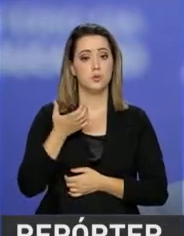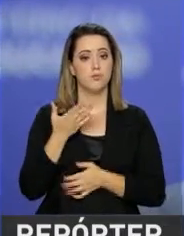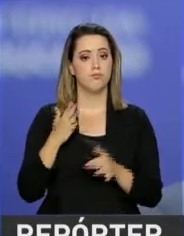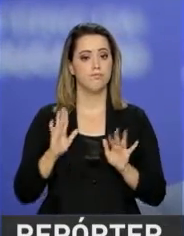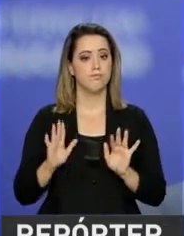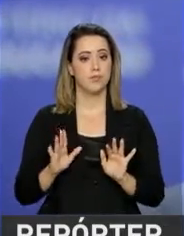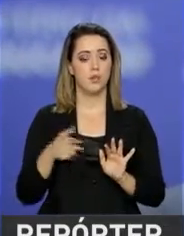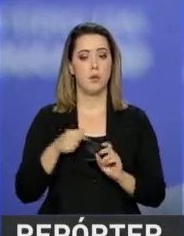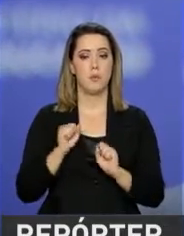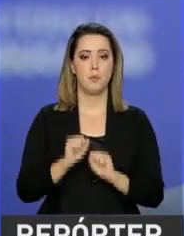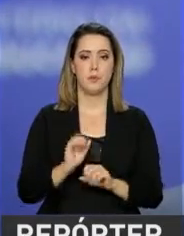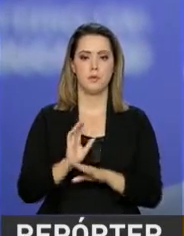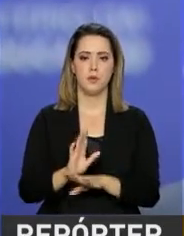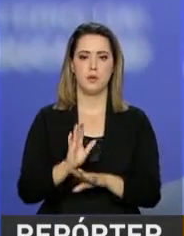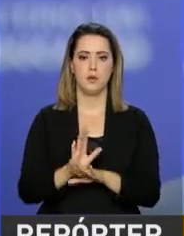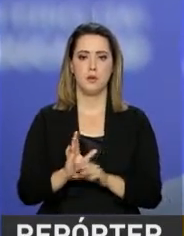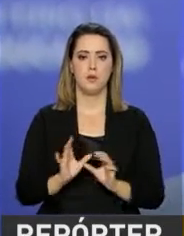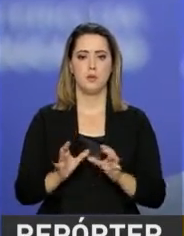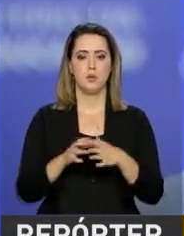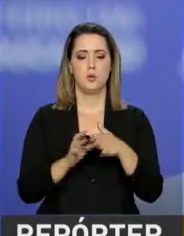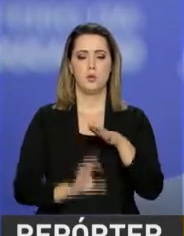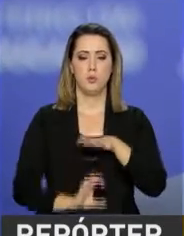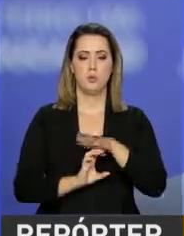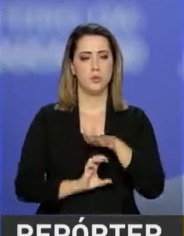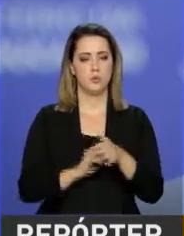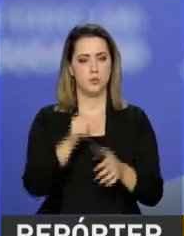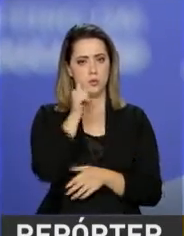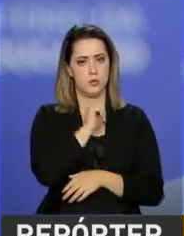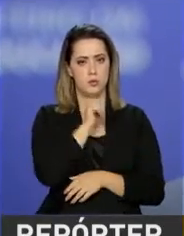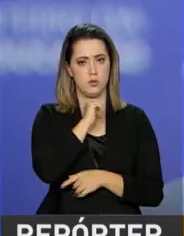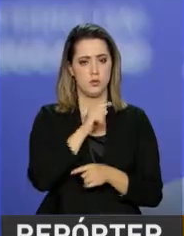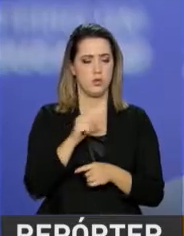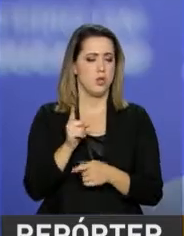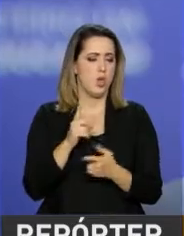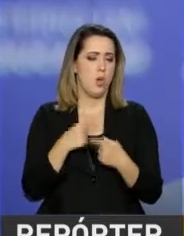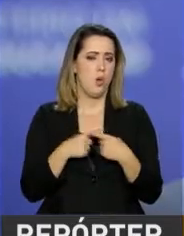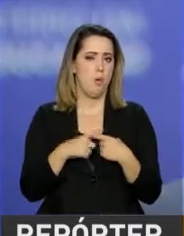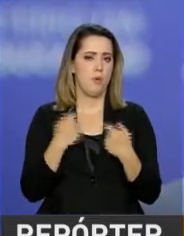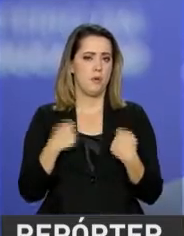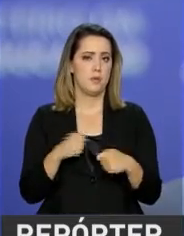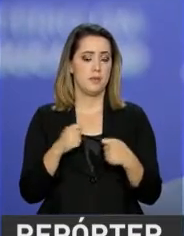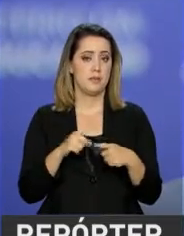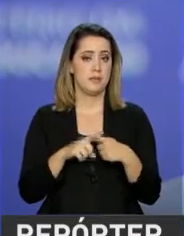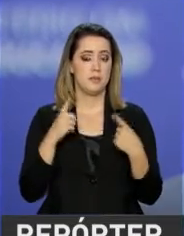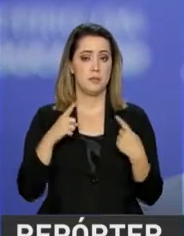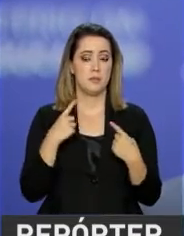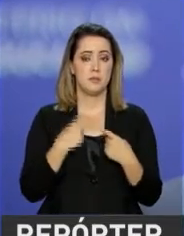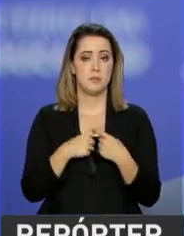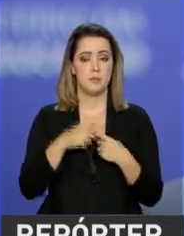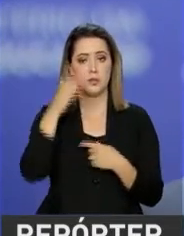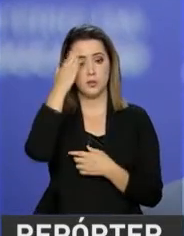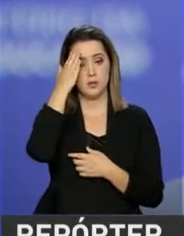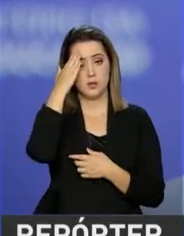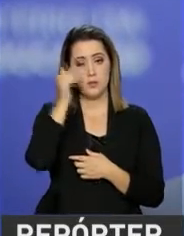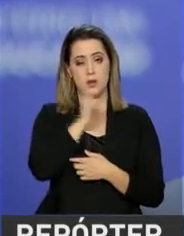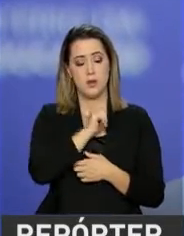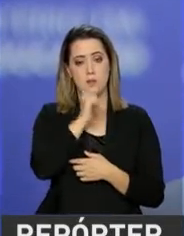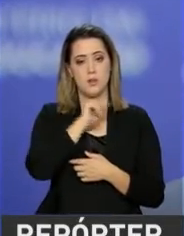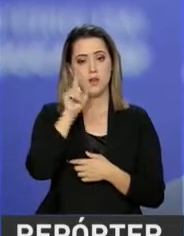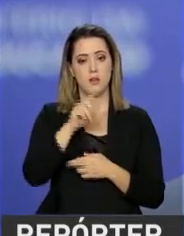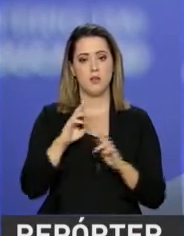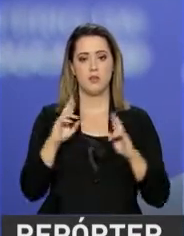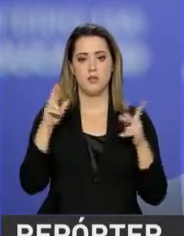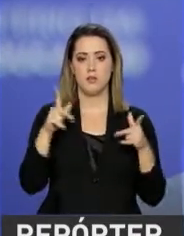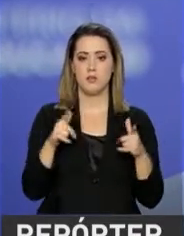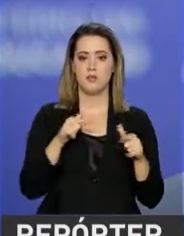poderá apoiar o empreendedorismo feminino não por uma necessidade mas que a gente sabe que a mulher ela tem um jeito diferente de